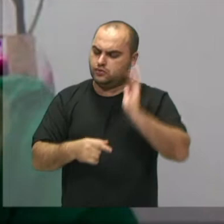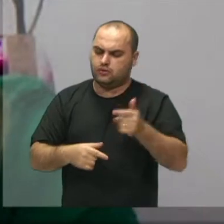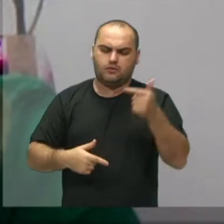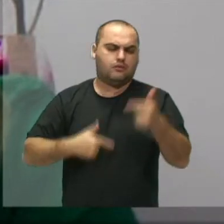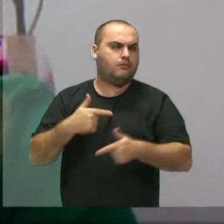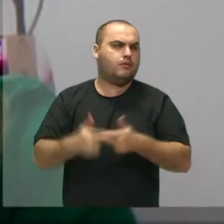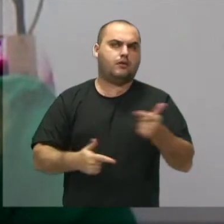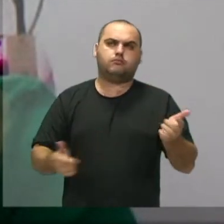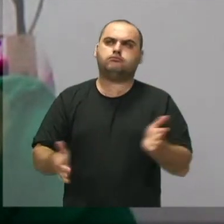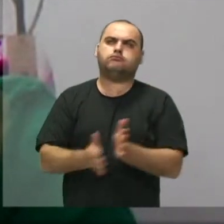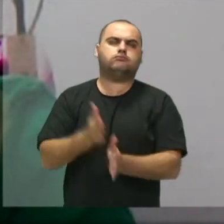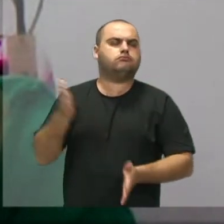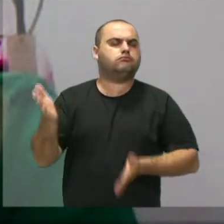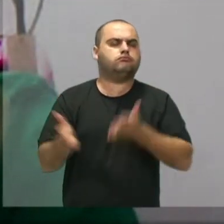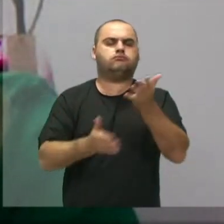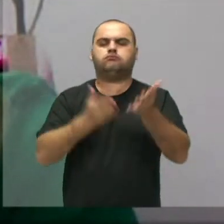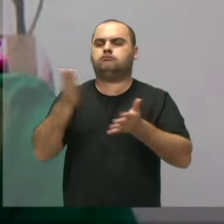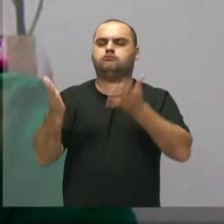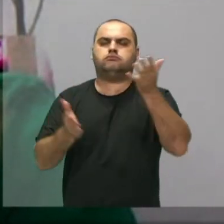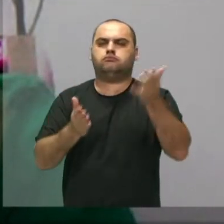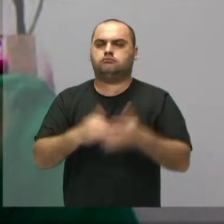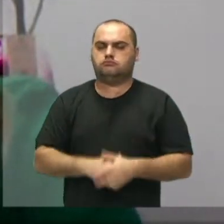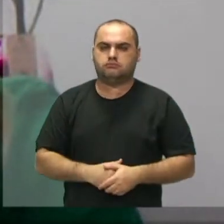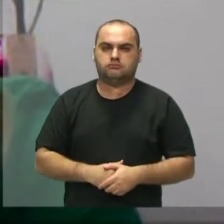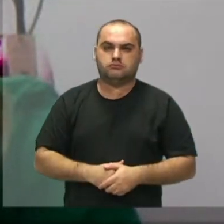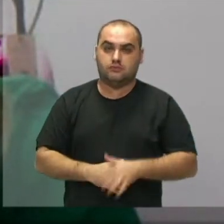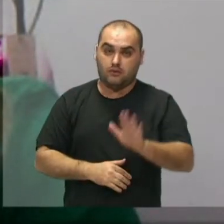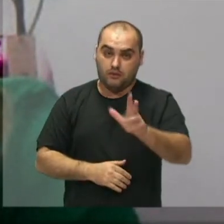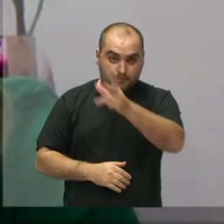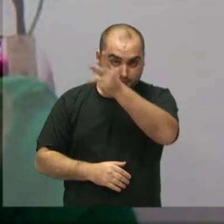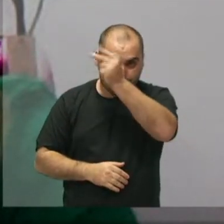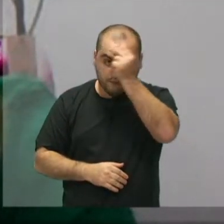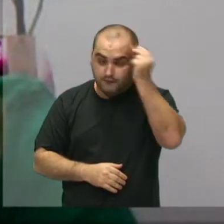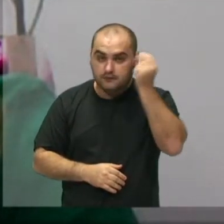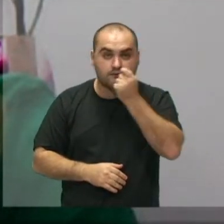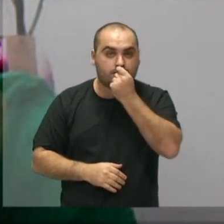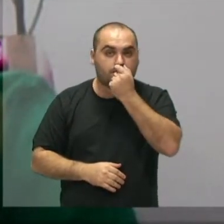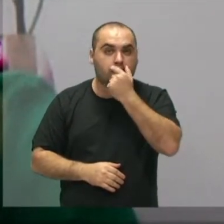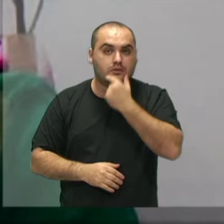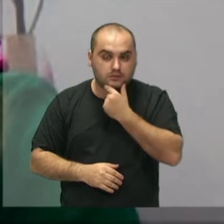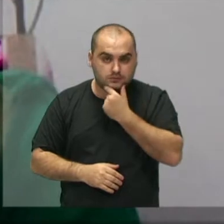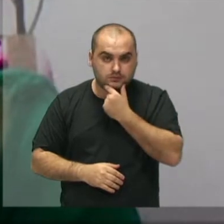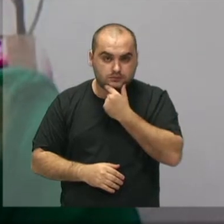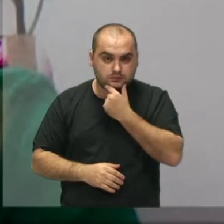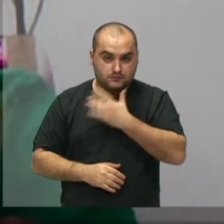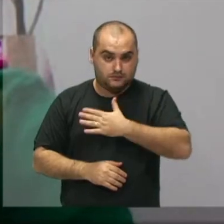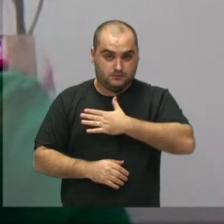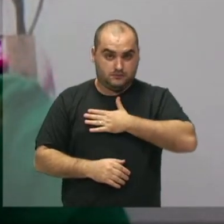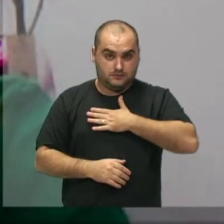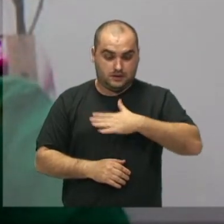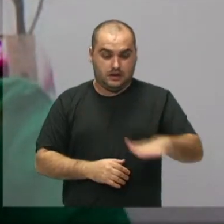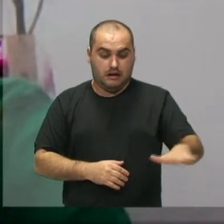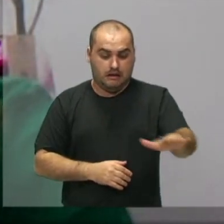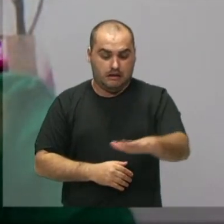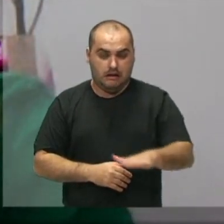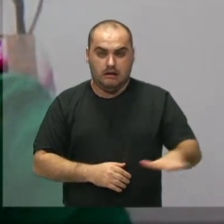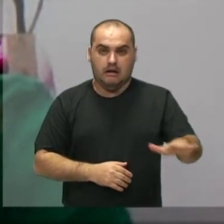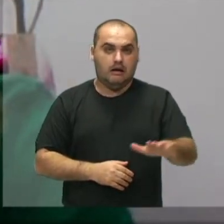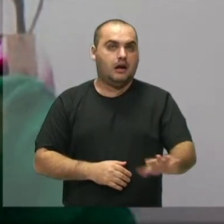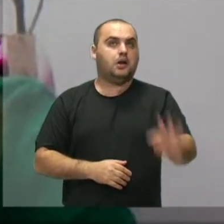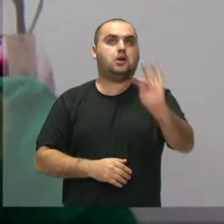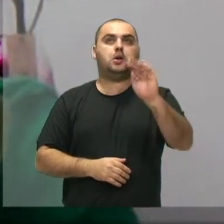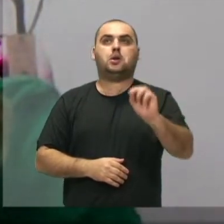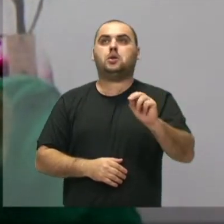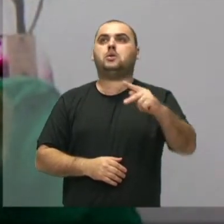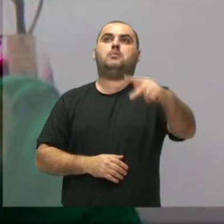maravilhoso. Eu sempre digo que o prefeito Volney, assim, na minha área ele é top, assim,